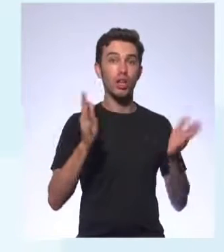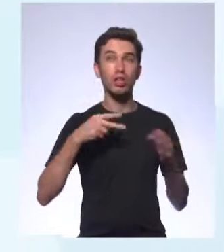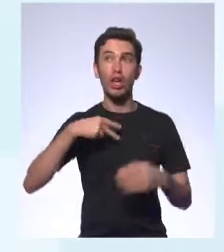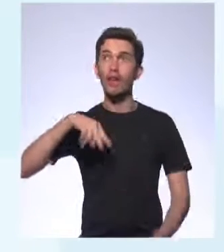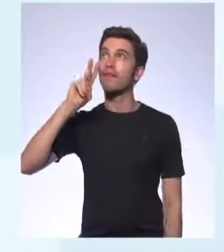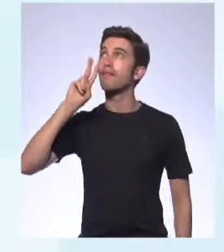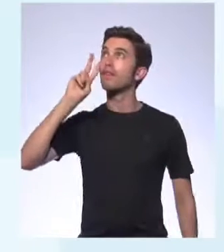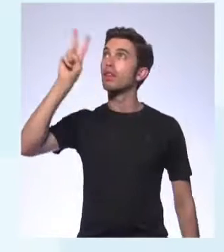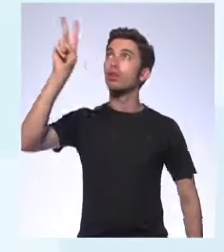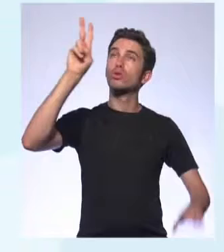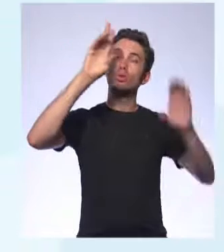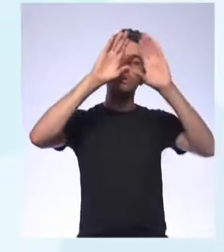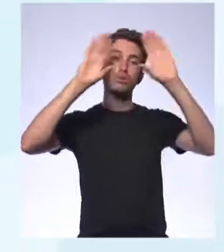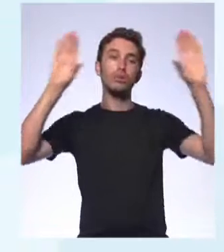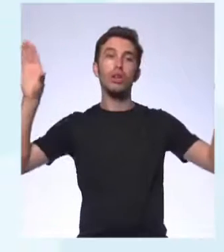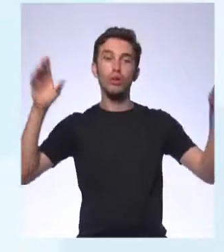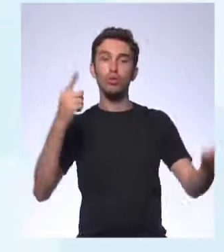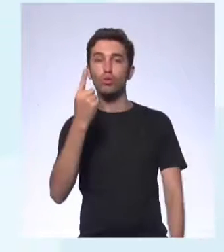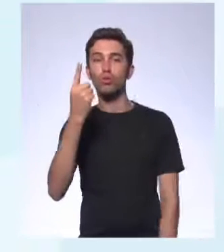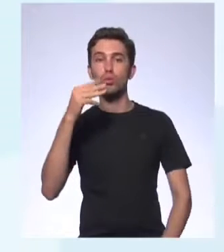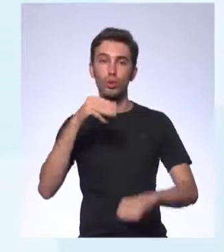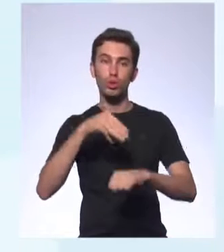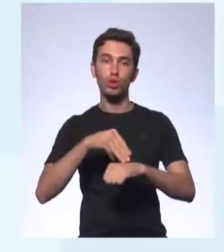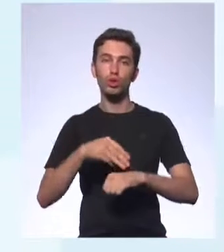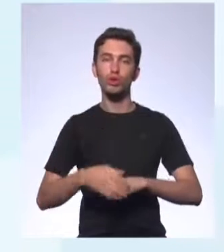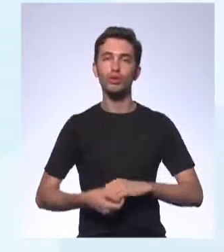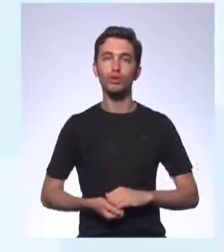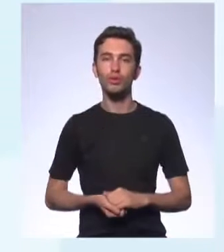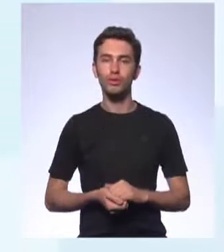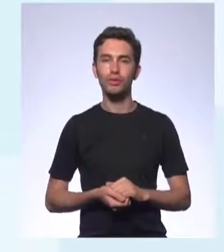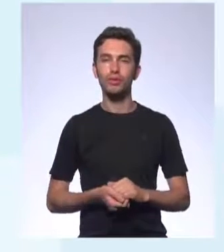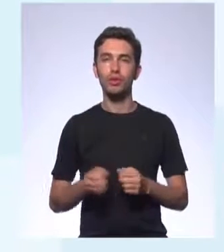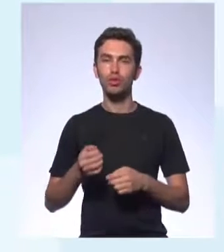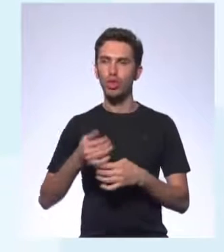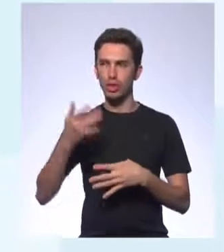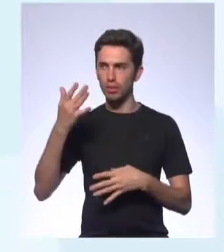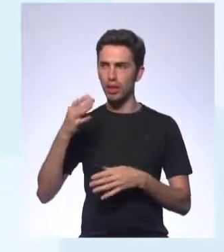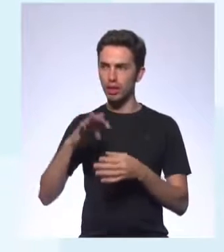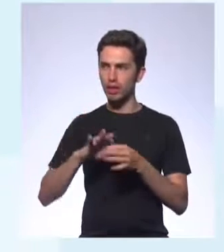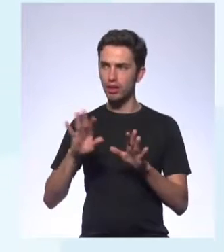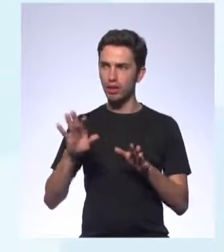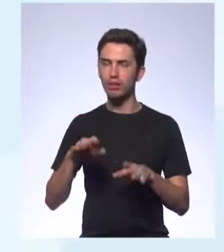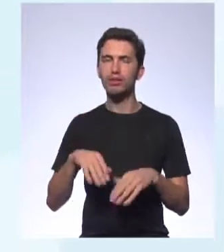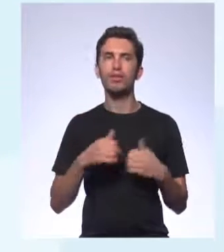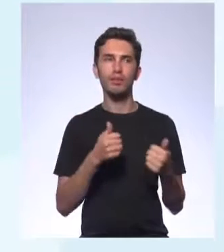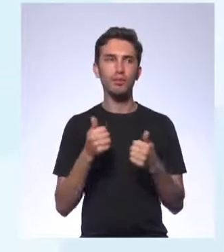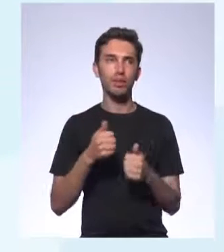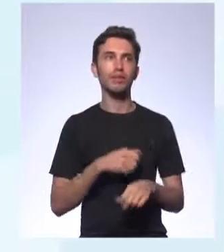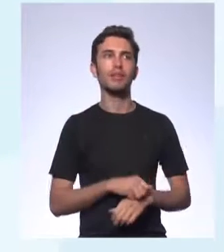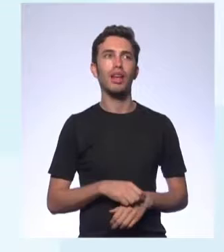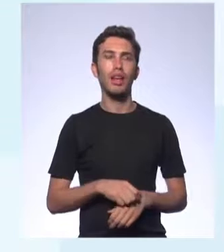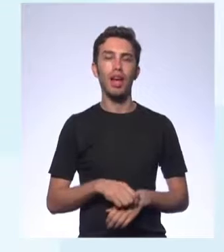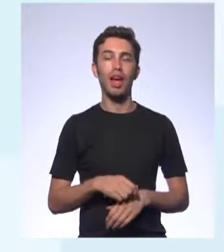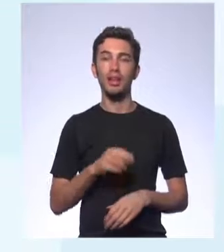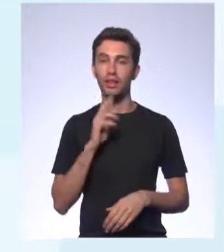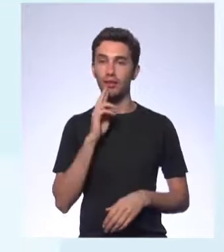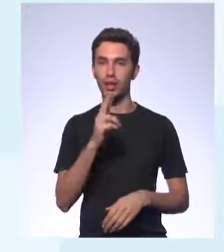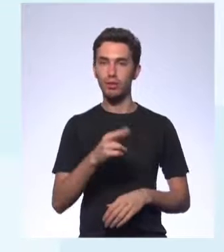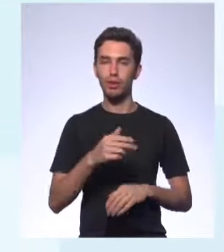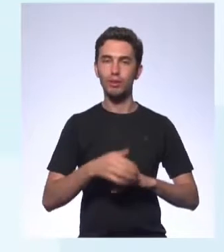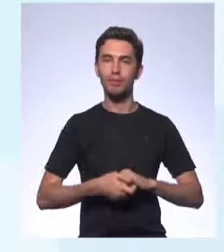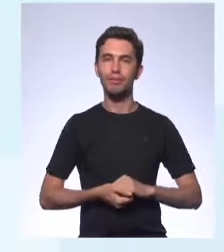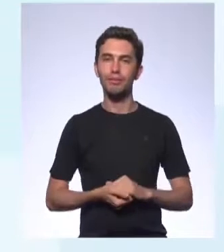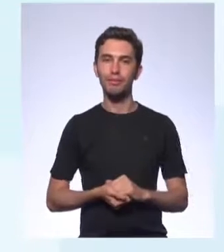no céu? Responde aí para mim em 1 minutinho, por favor. O chat está aberto, né, Joel? Tá Mandando a rolando. resposta aí para nós, então, por favor.